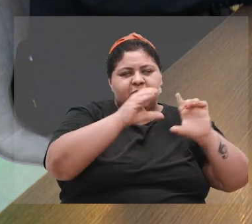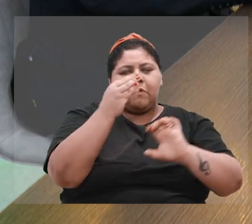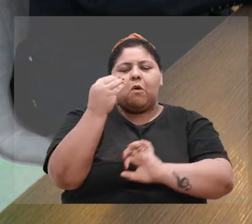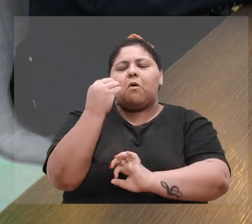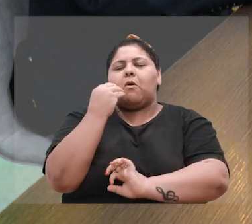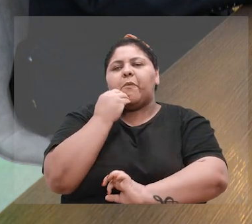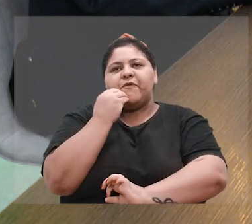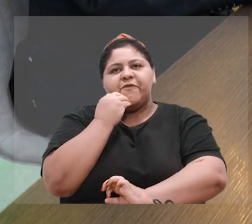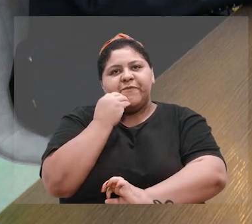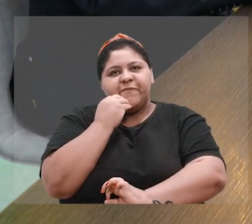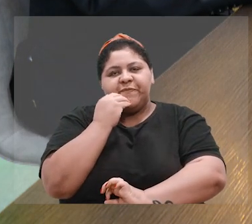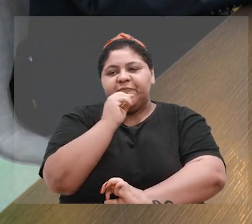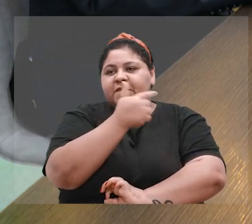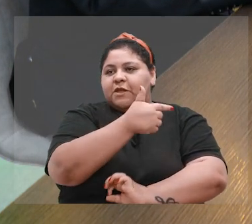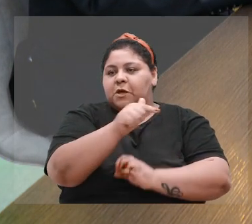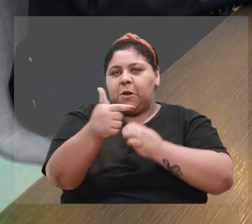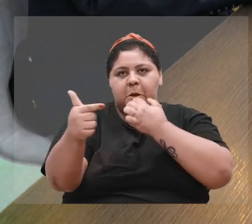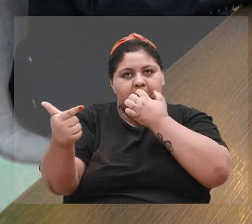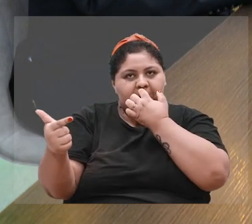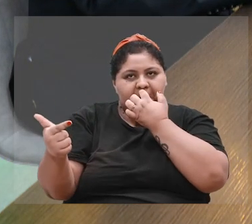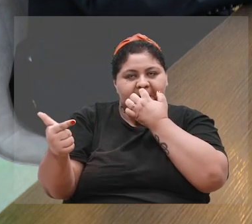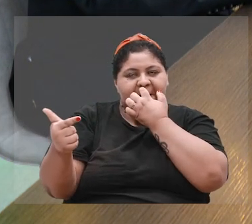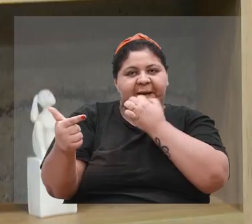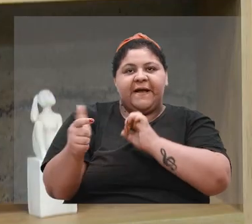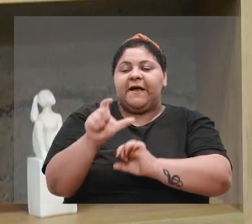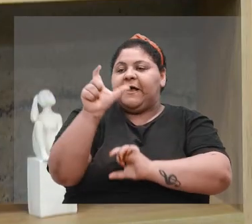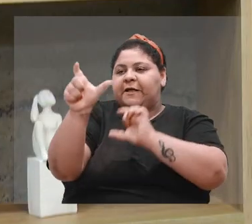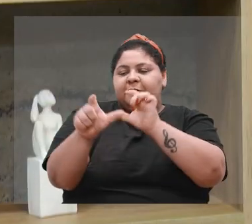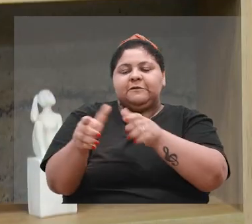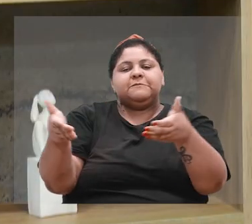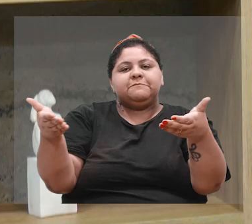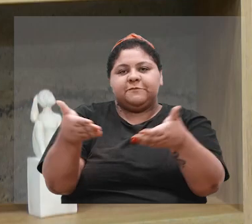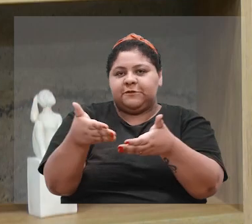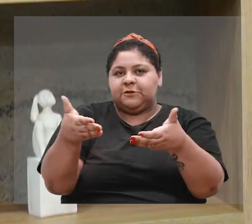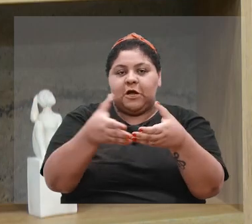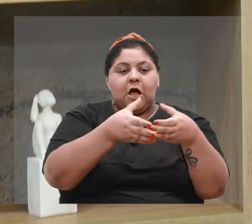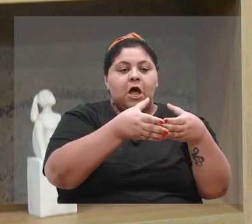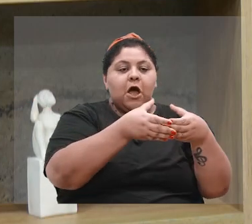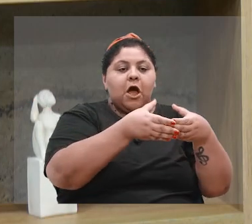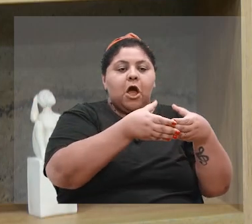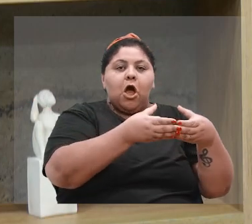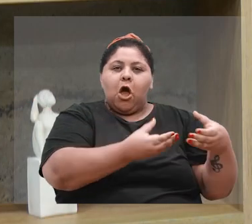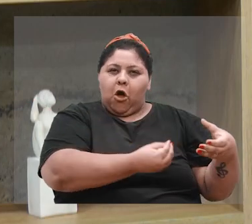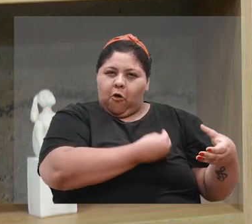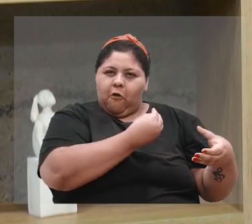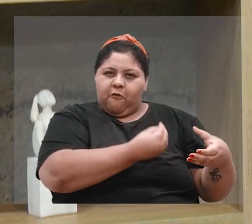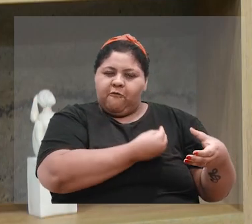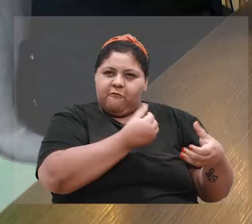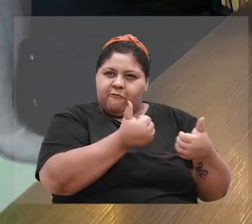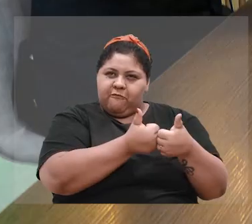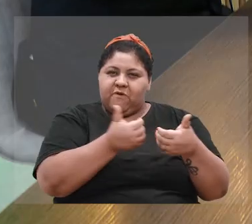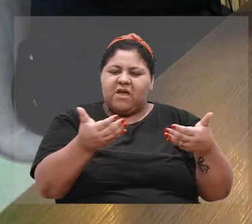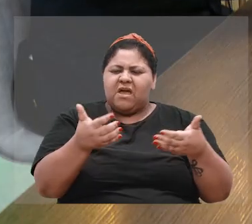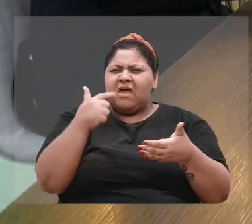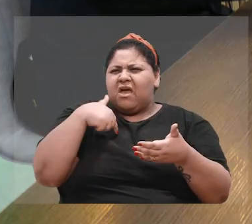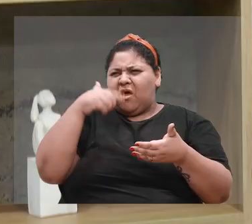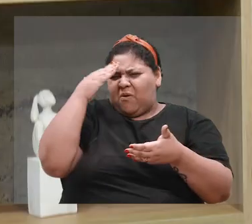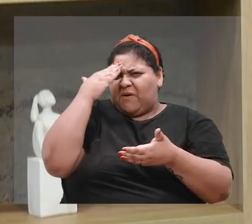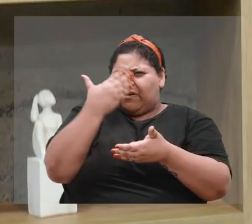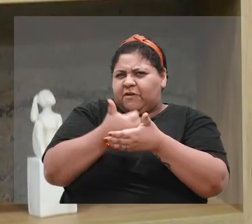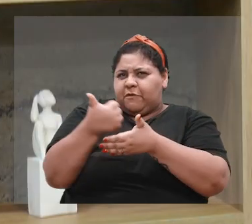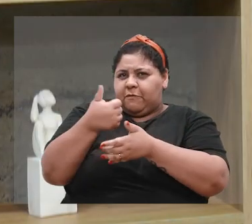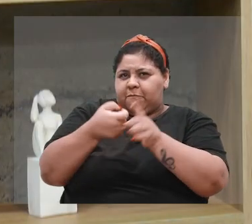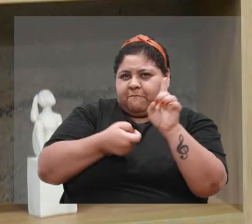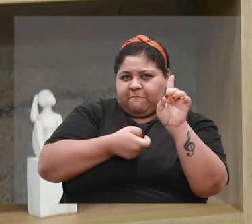programa, evidentemente que em outros meios as pessoas já puderam conviver com o senhor, mas eu acredito que nesses primeiros